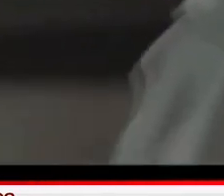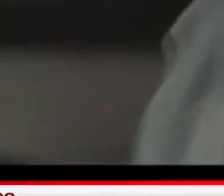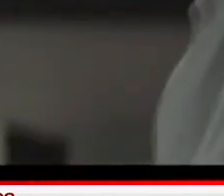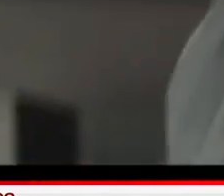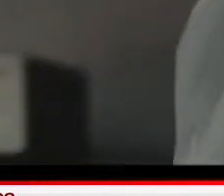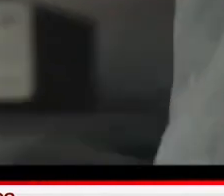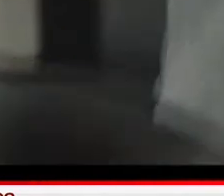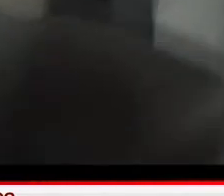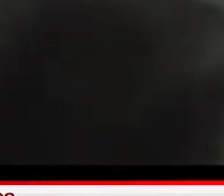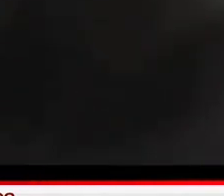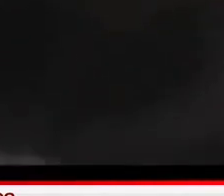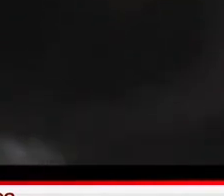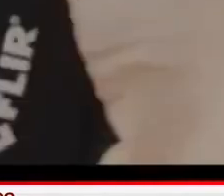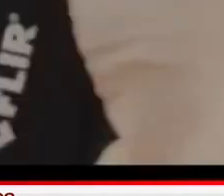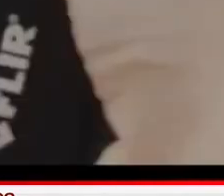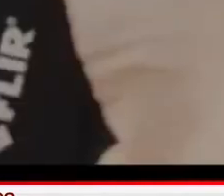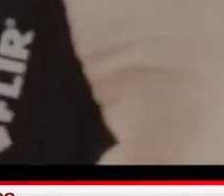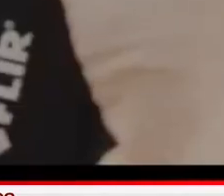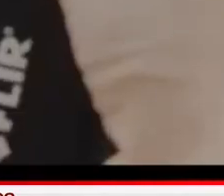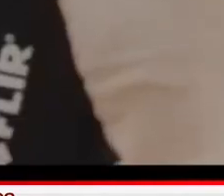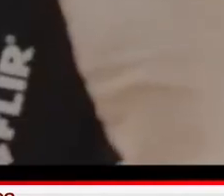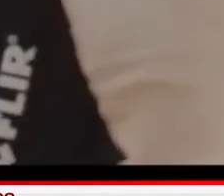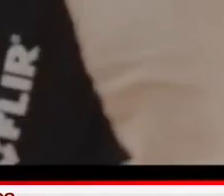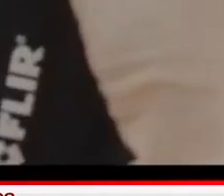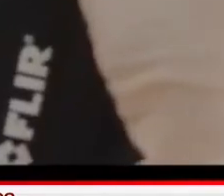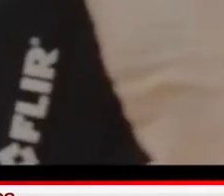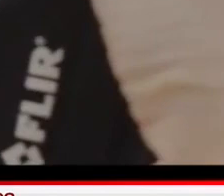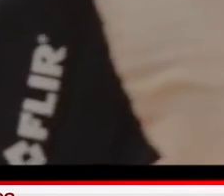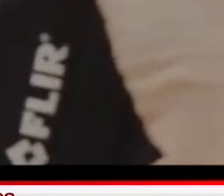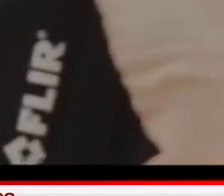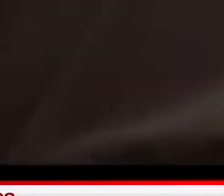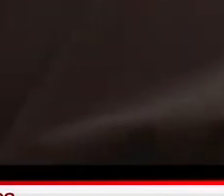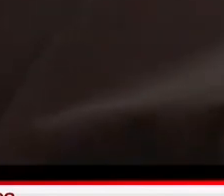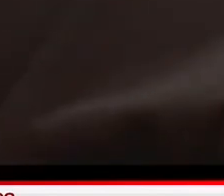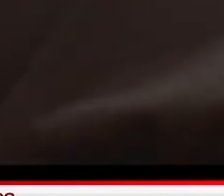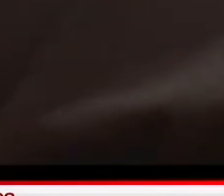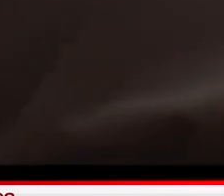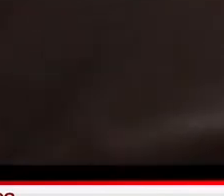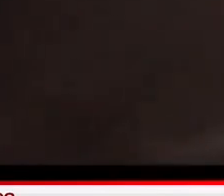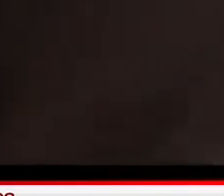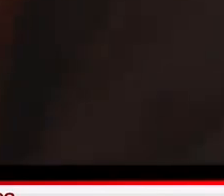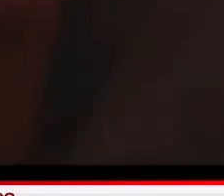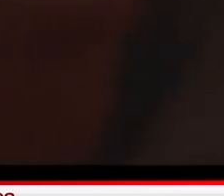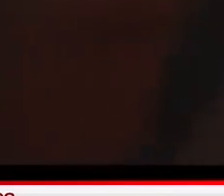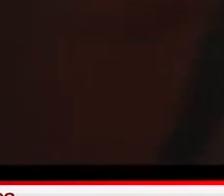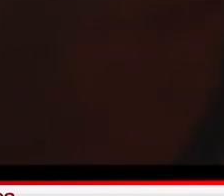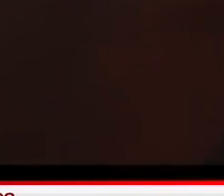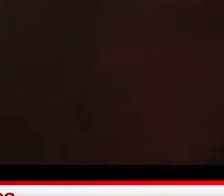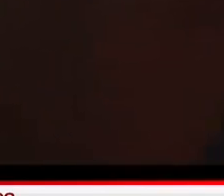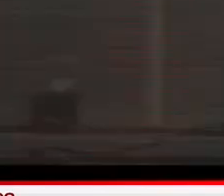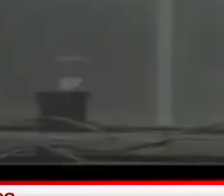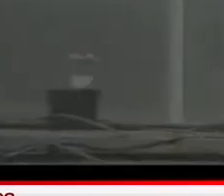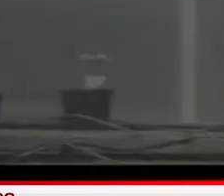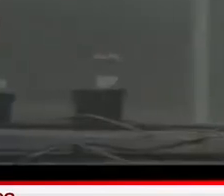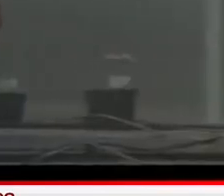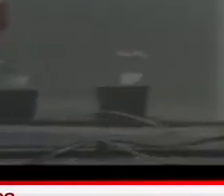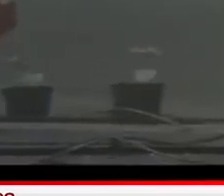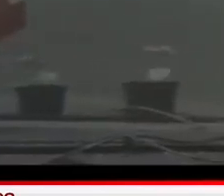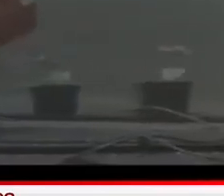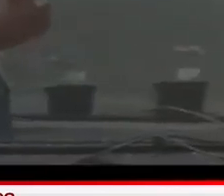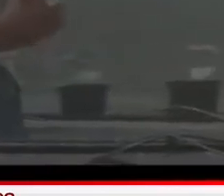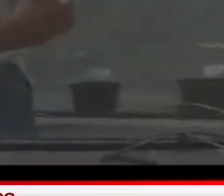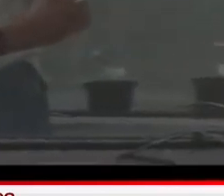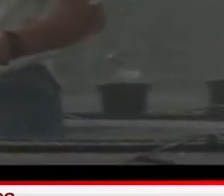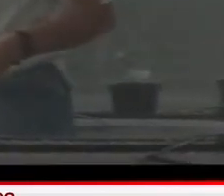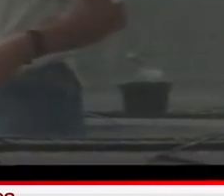que todas as pessoas crianças jovens ou adultos tenham acesso a bons alimentos como você pode